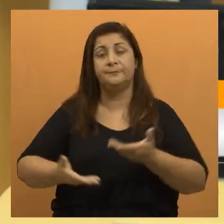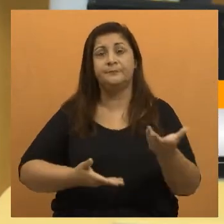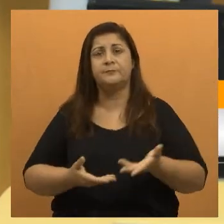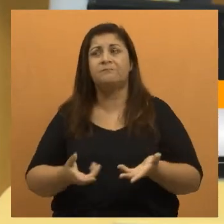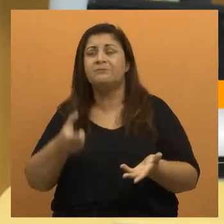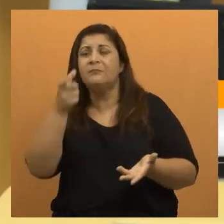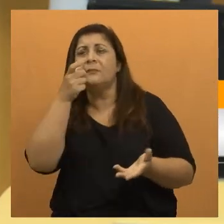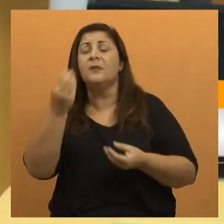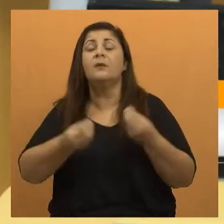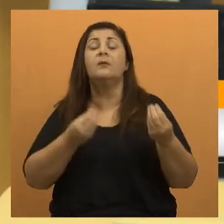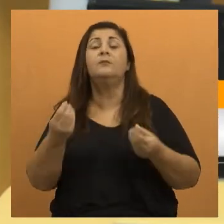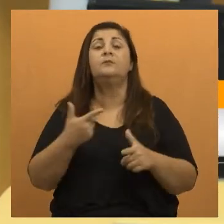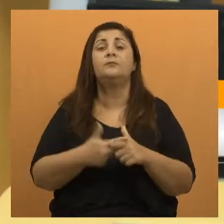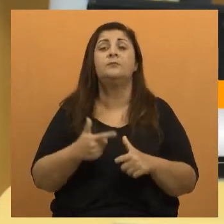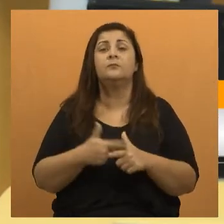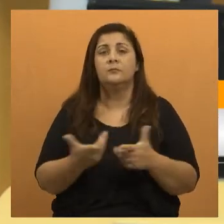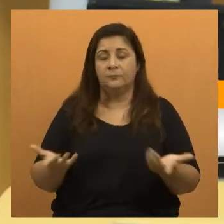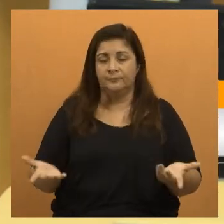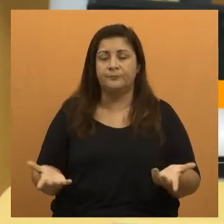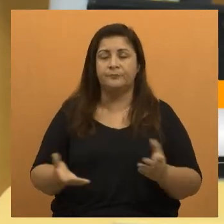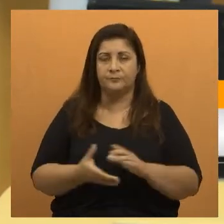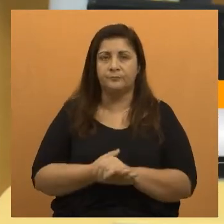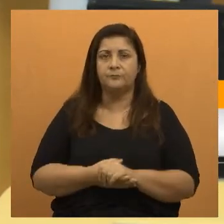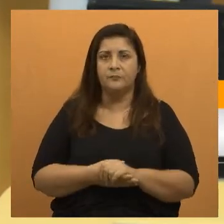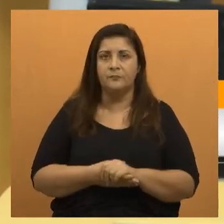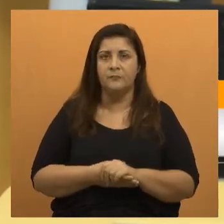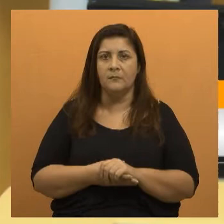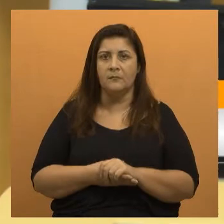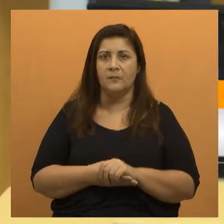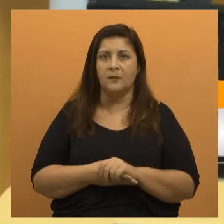problemas comunitários de segurança,